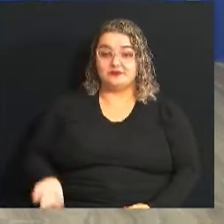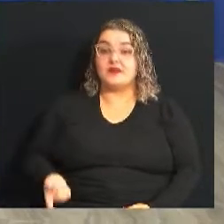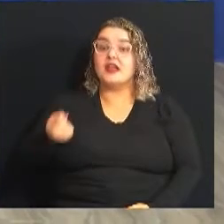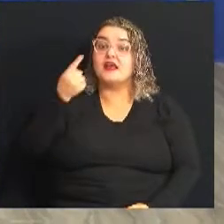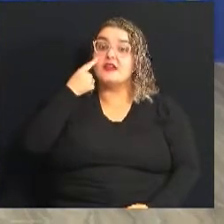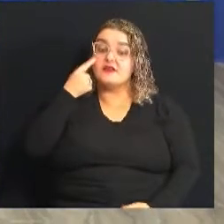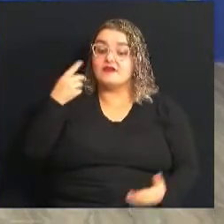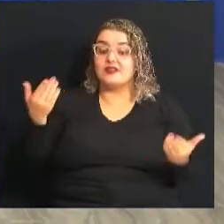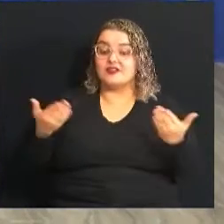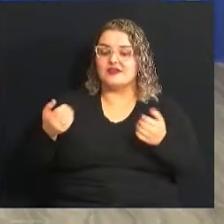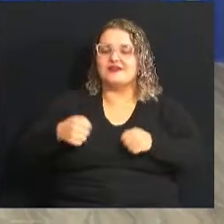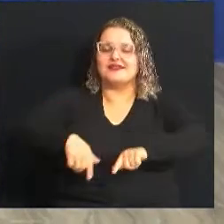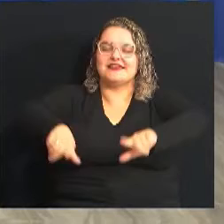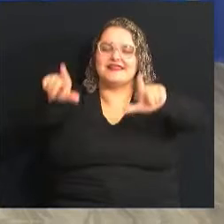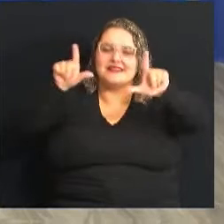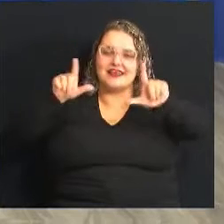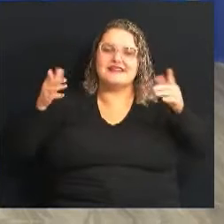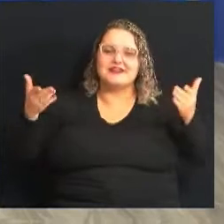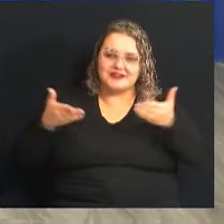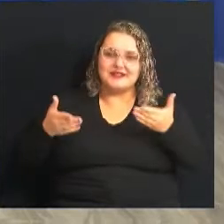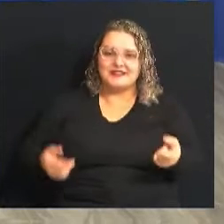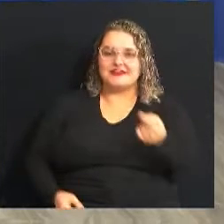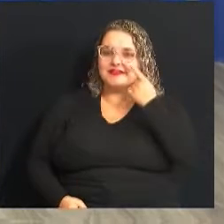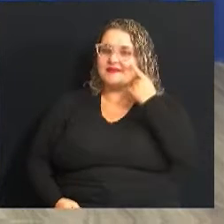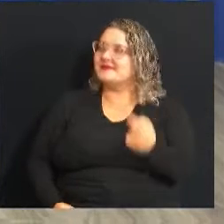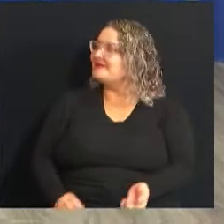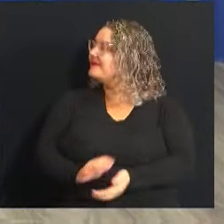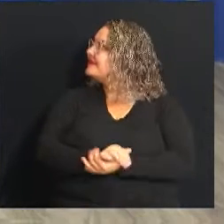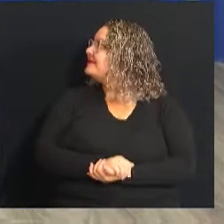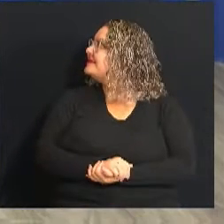partir de agora os destaques de hoje.